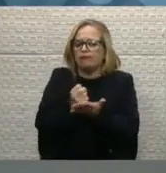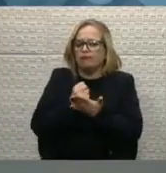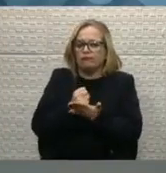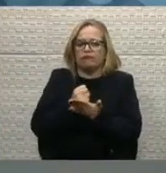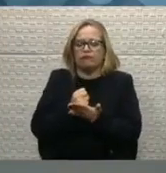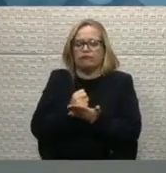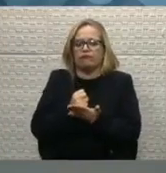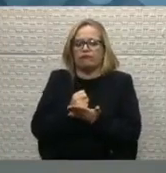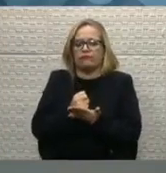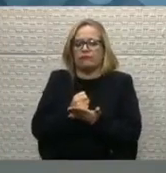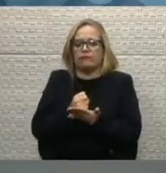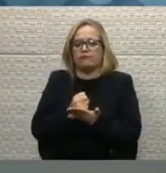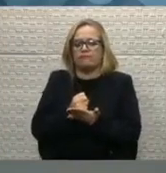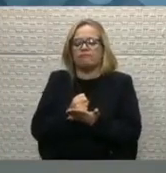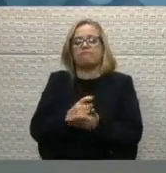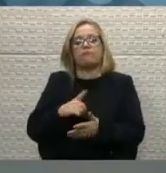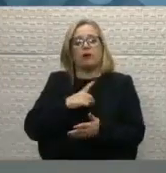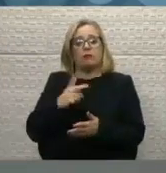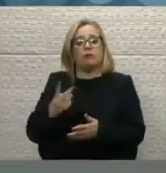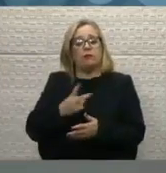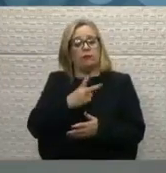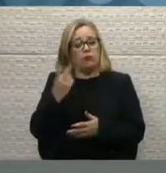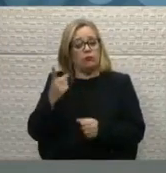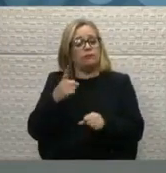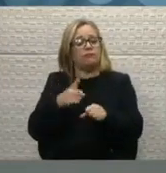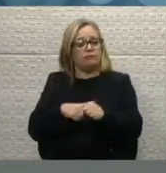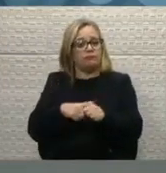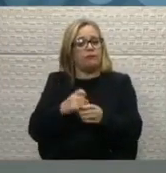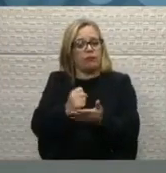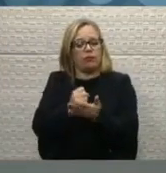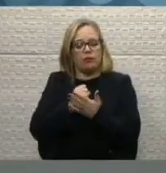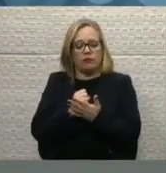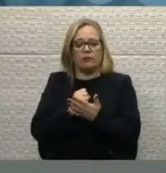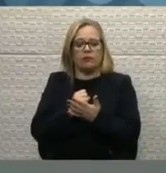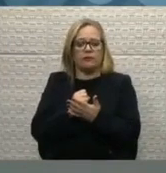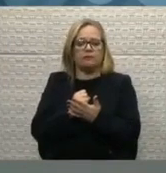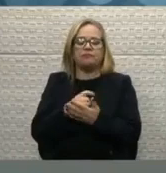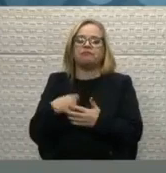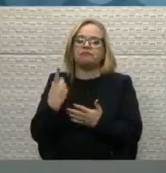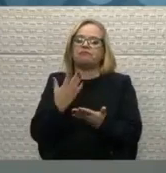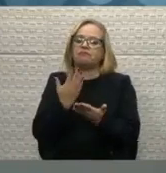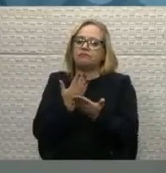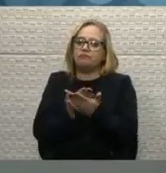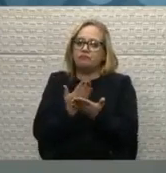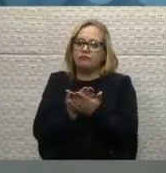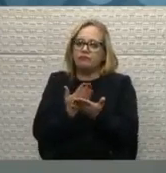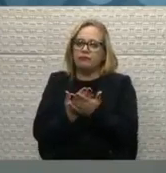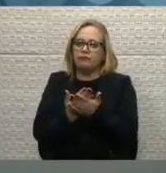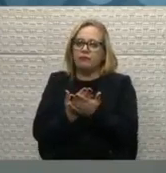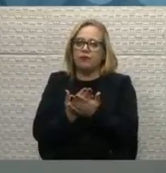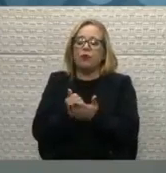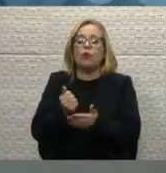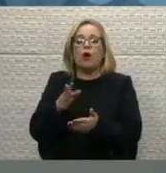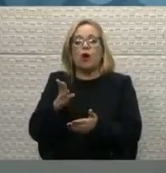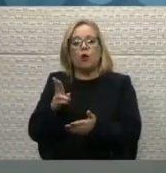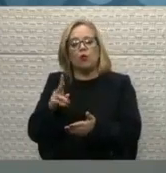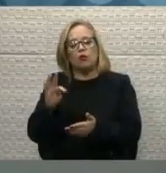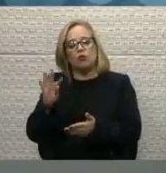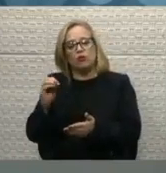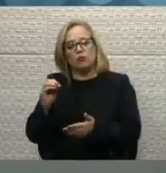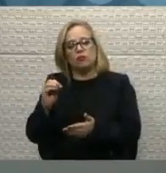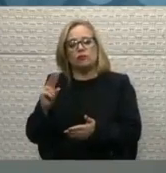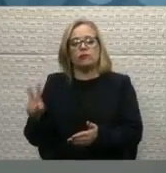nesse estudo? Nós temos duas possibilidades. Nós podemos estudar os autovalores e os autovetores